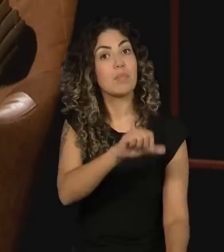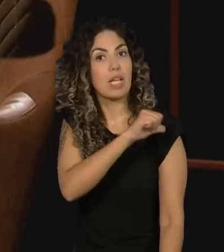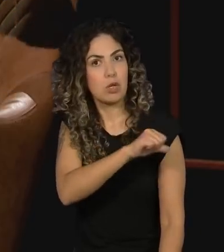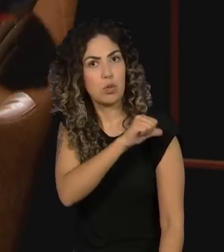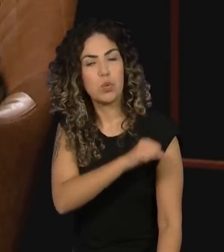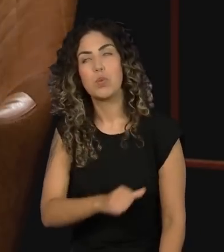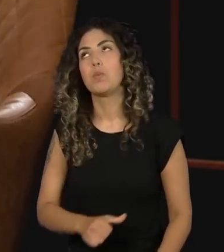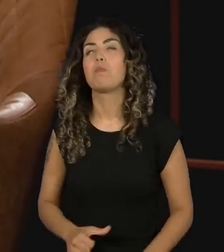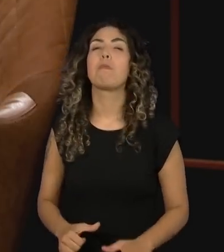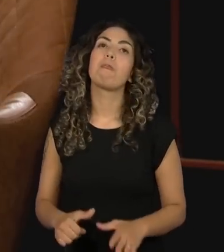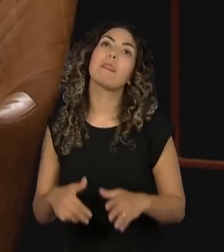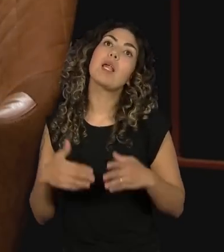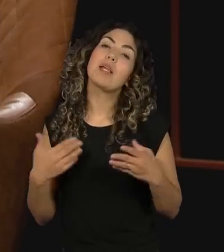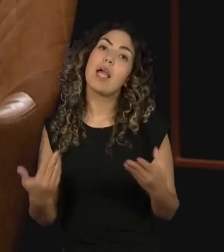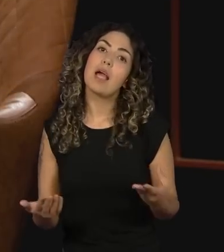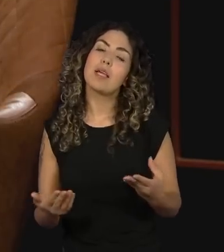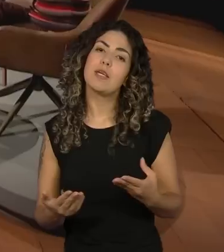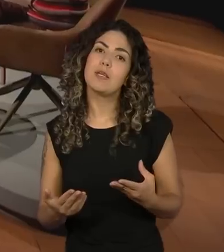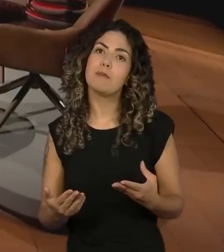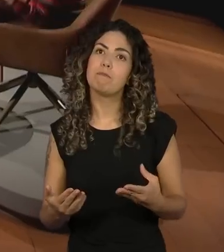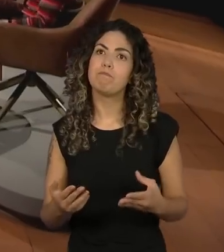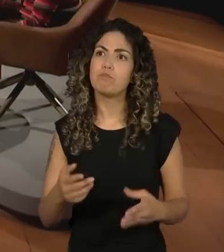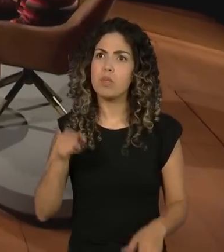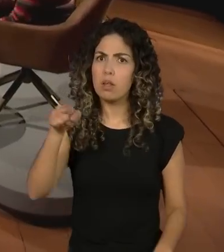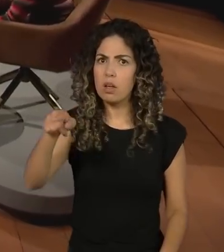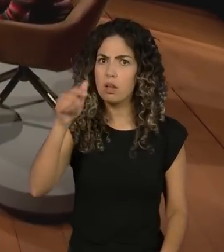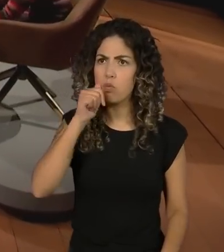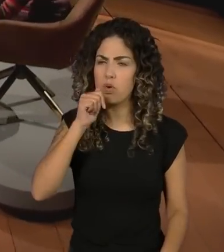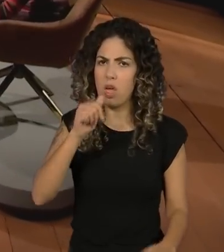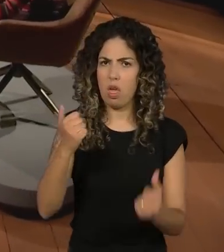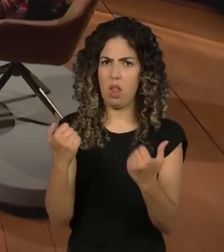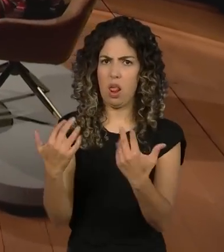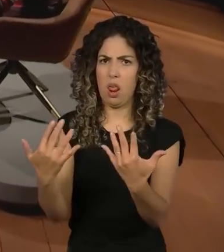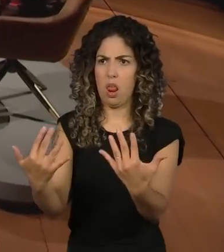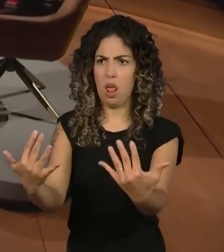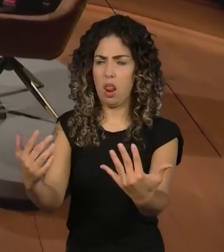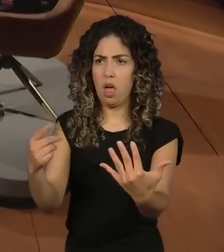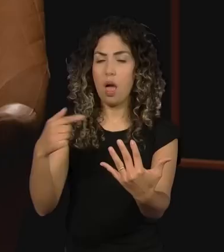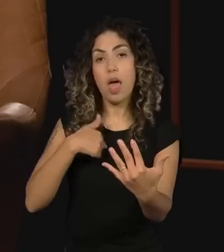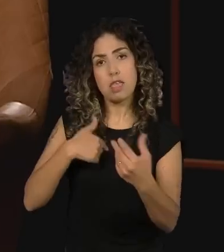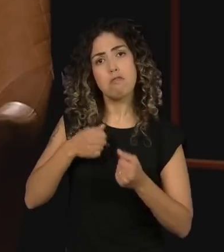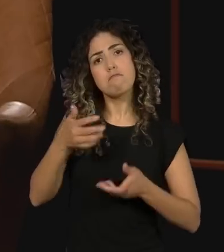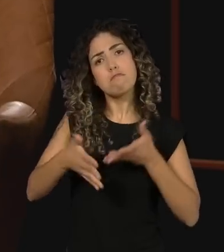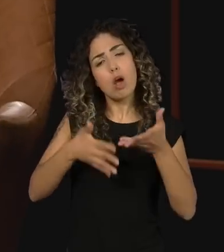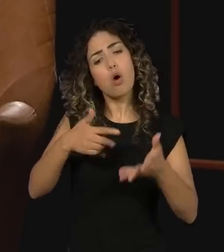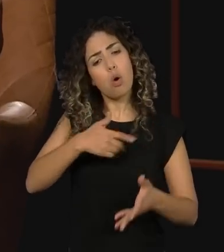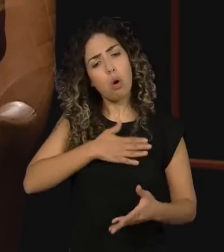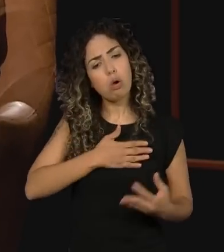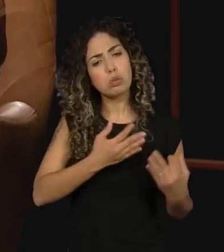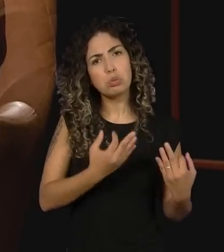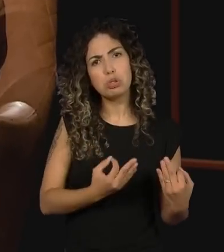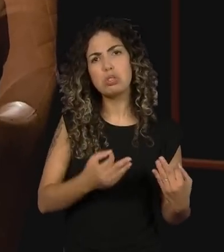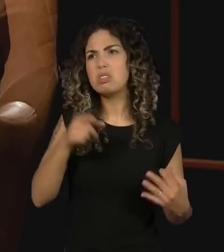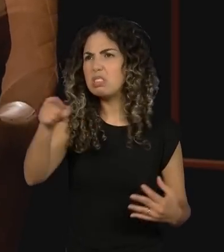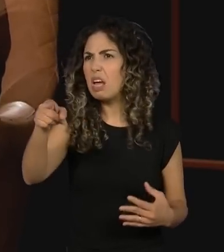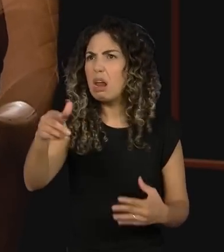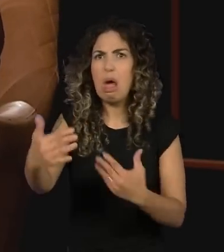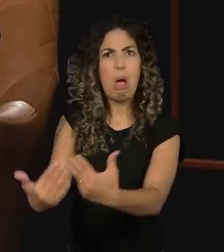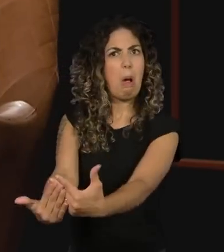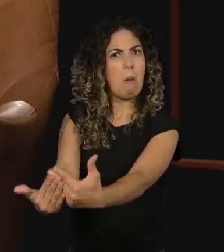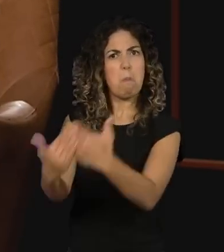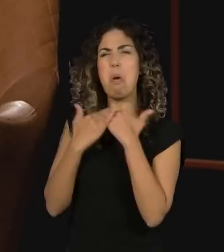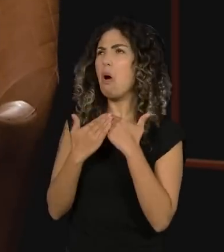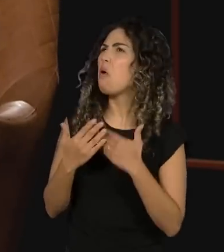Uma telespectadora me esculhambou em rede nacional. Disse, minha filha, não existe